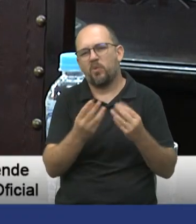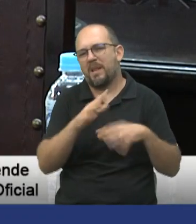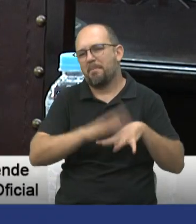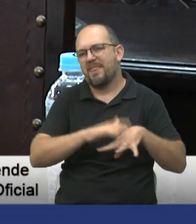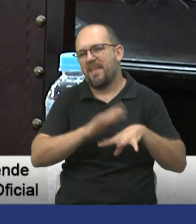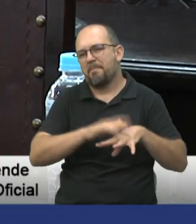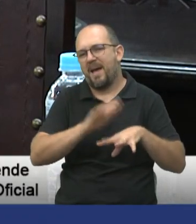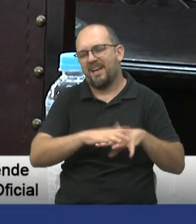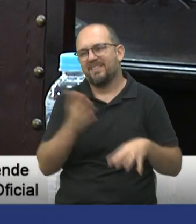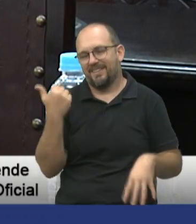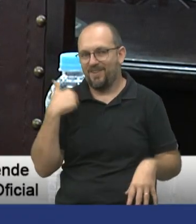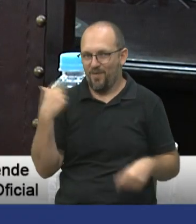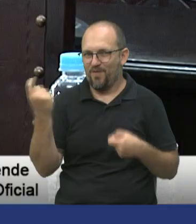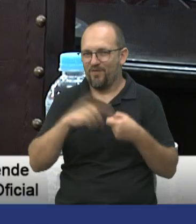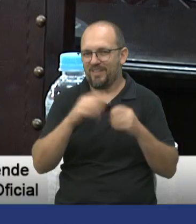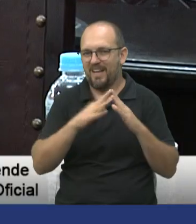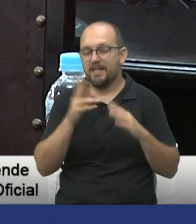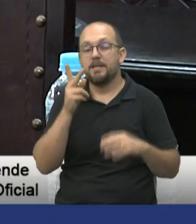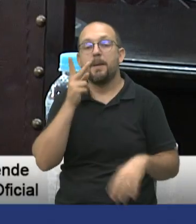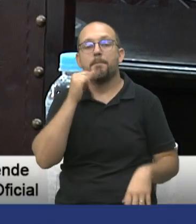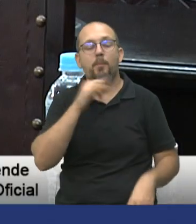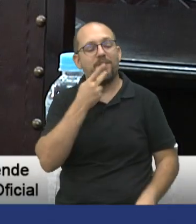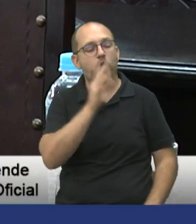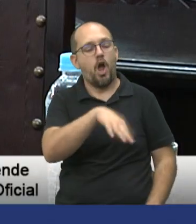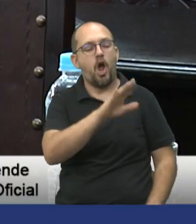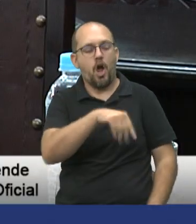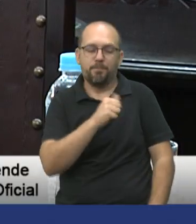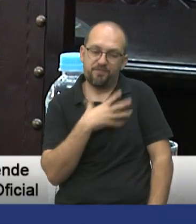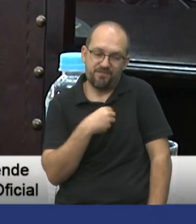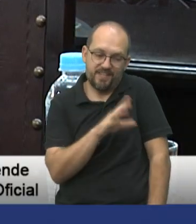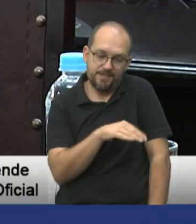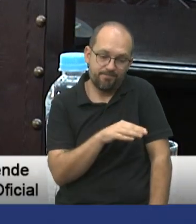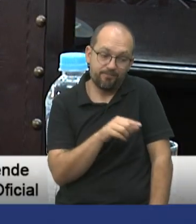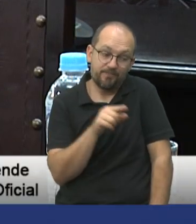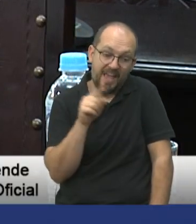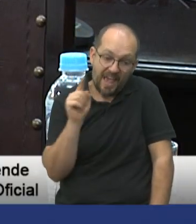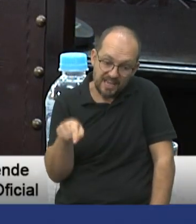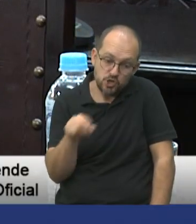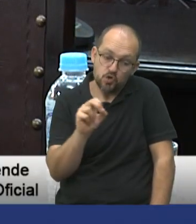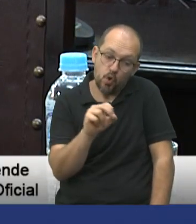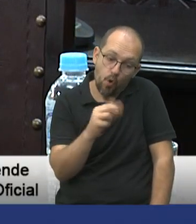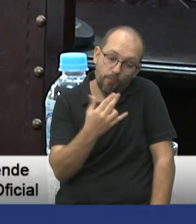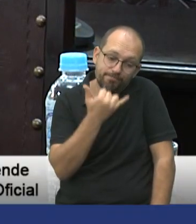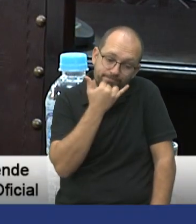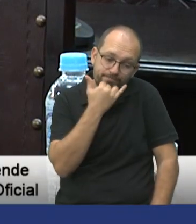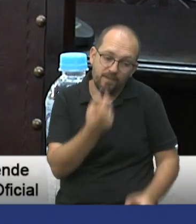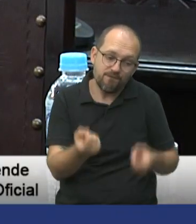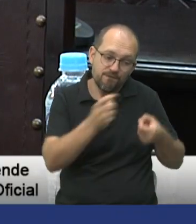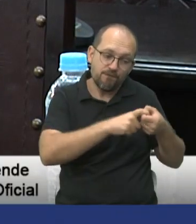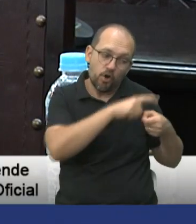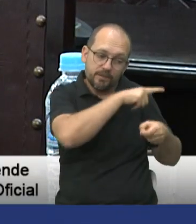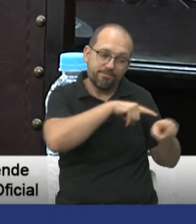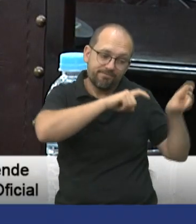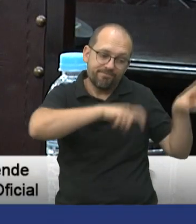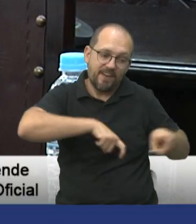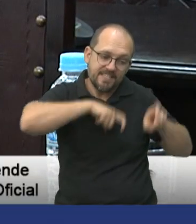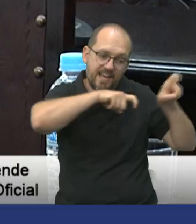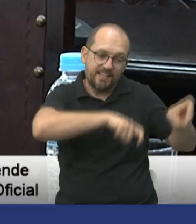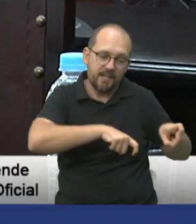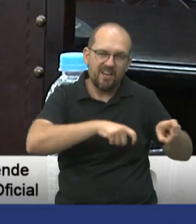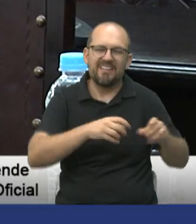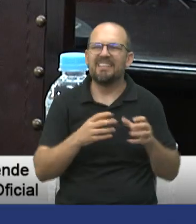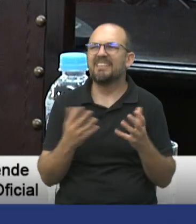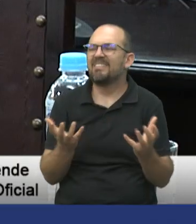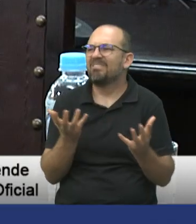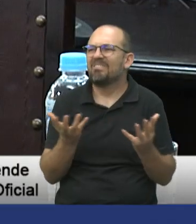das vezes que eu voltei para casa, ele falou assim, filha, é isso ou voltar para a roça? Eu não queria